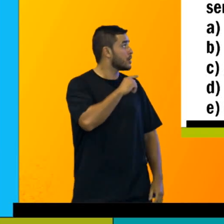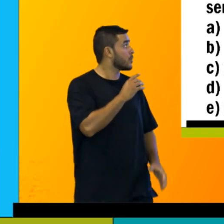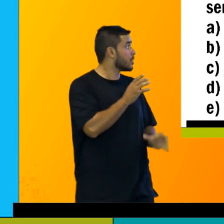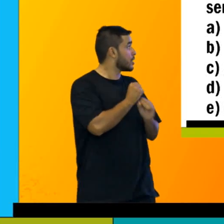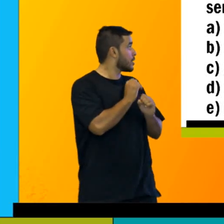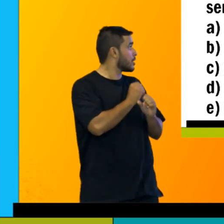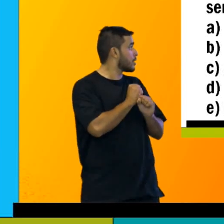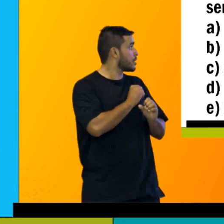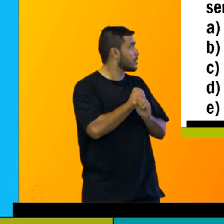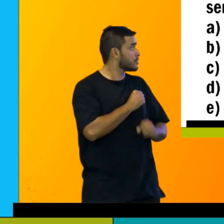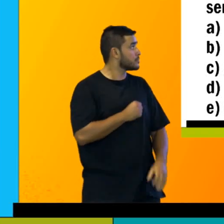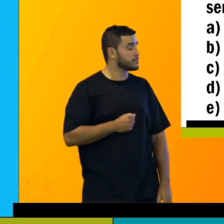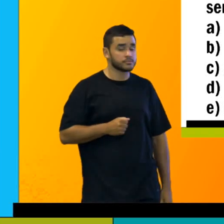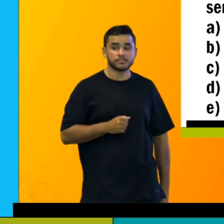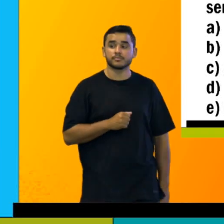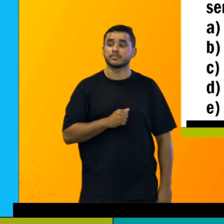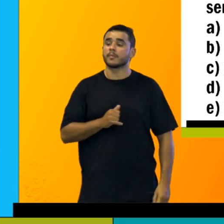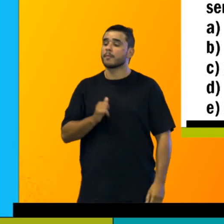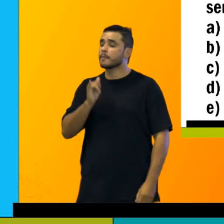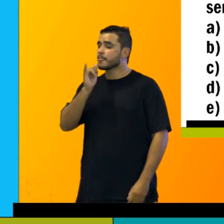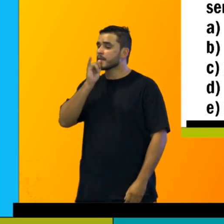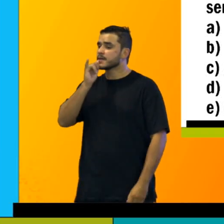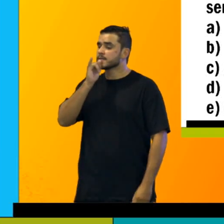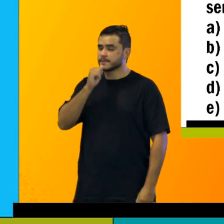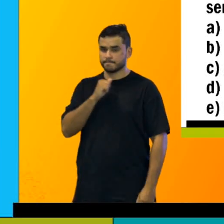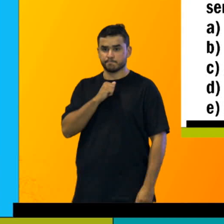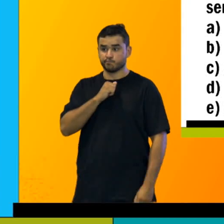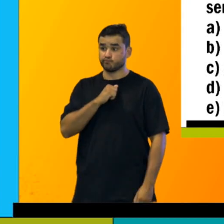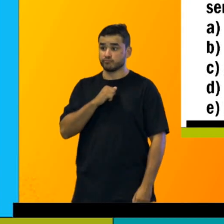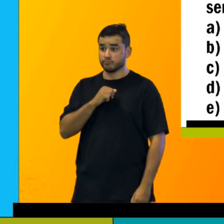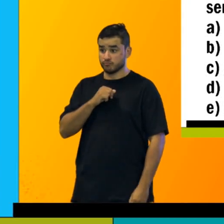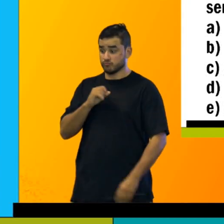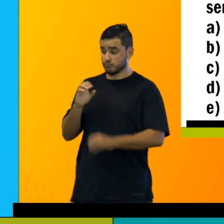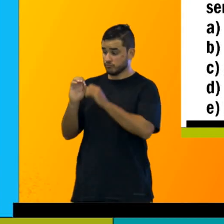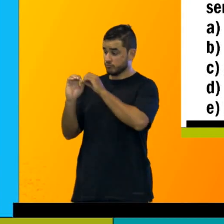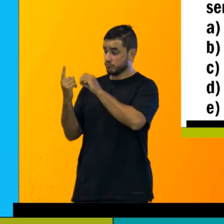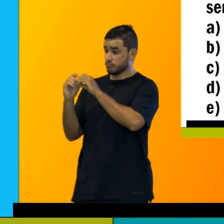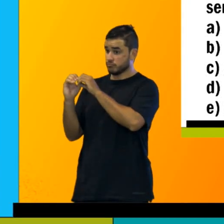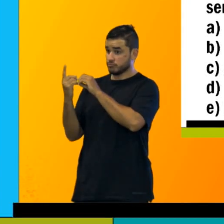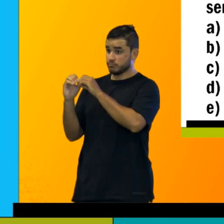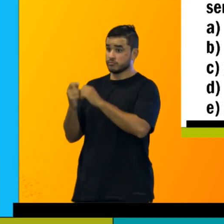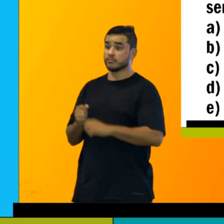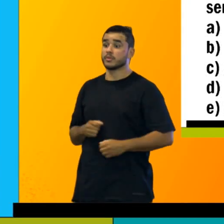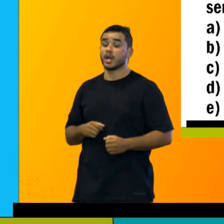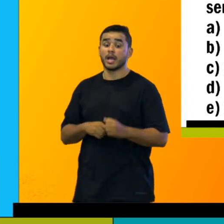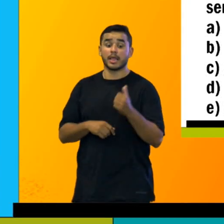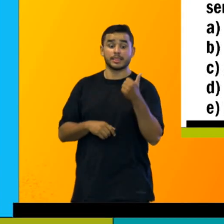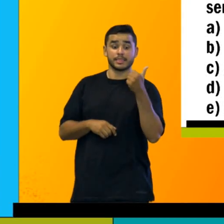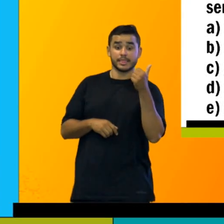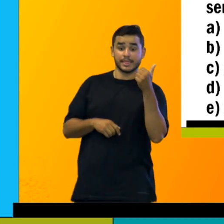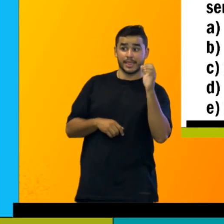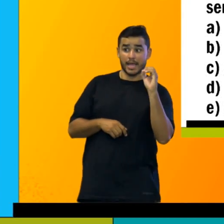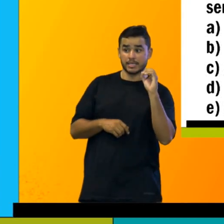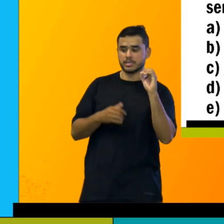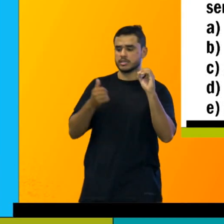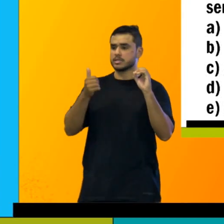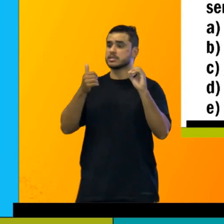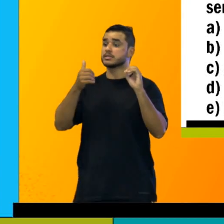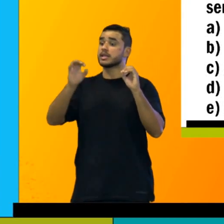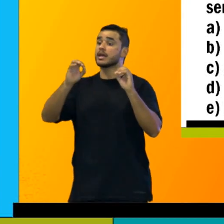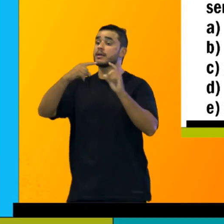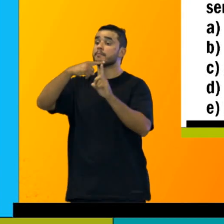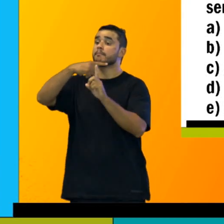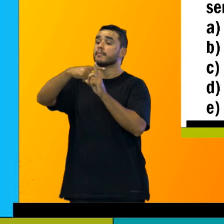agora. Por exemplo, na base binária, a soma dos números 10 e 10 é